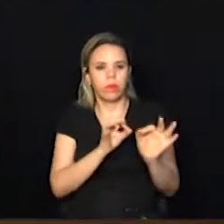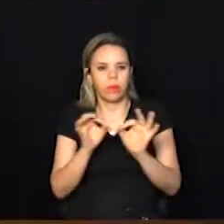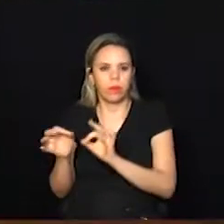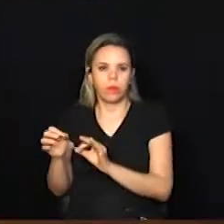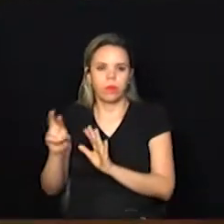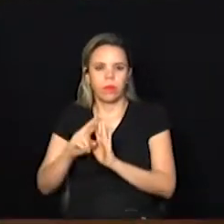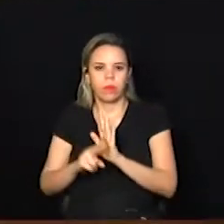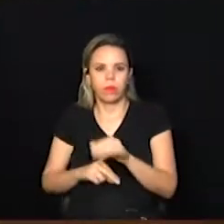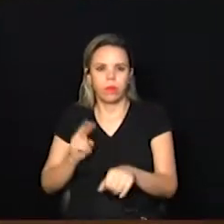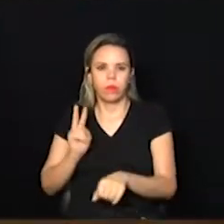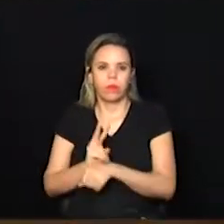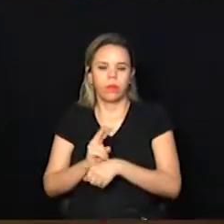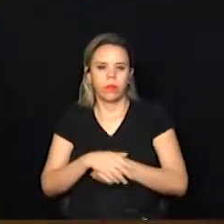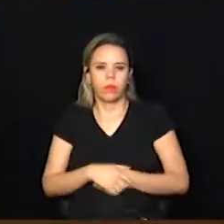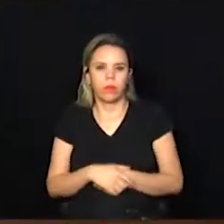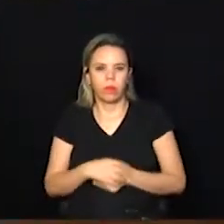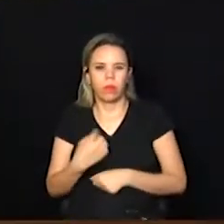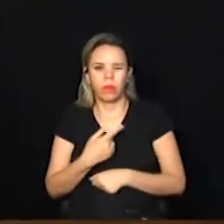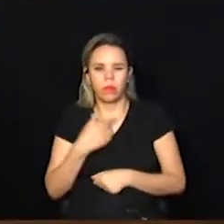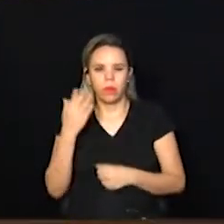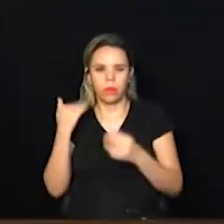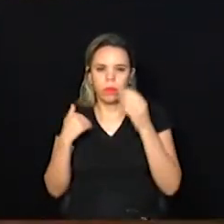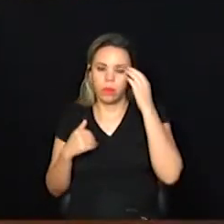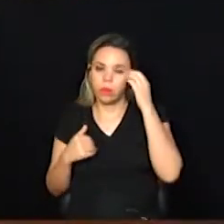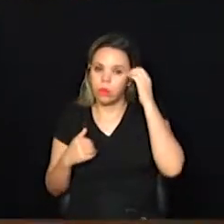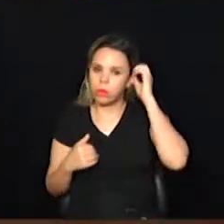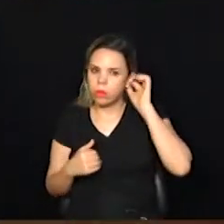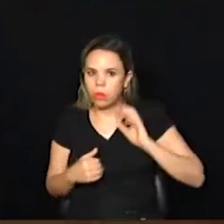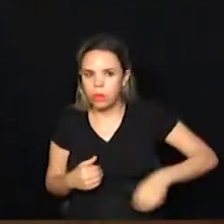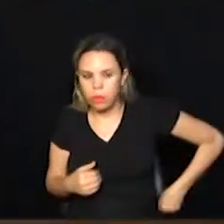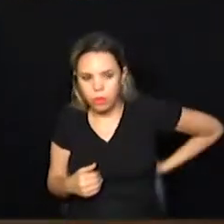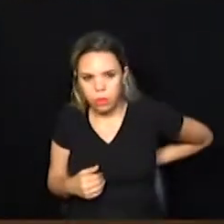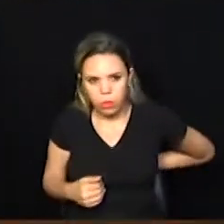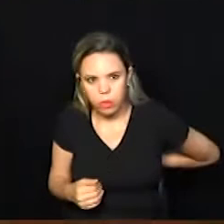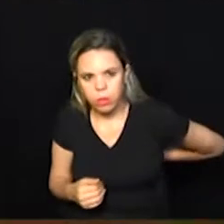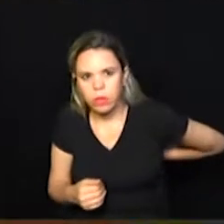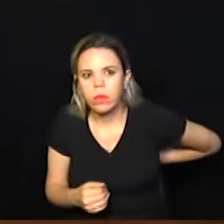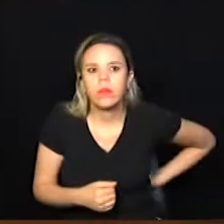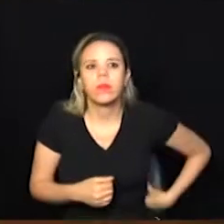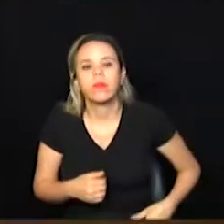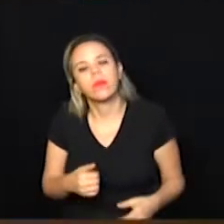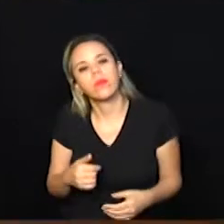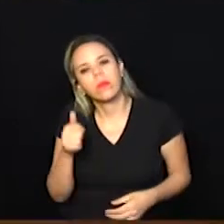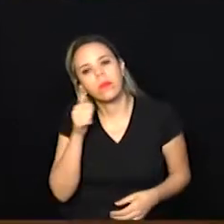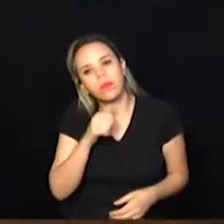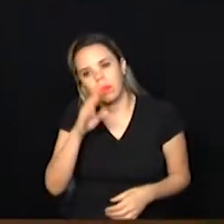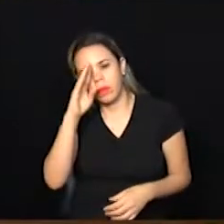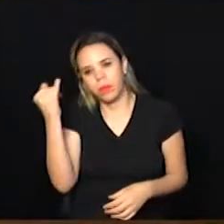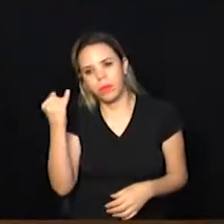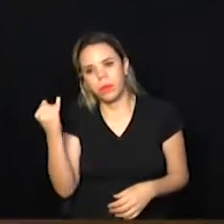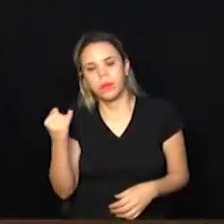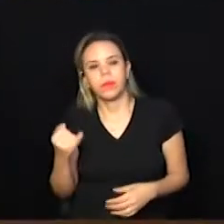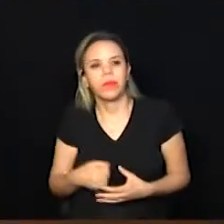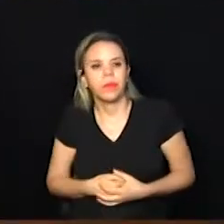medidas protetivas. A gente sabe que a medida protetiva ela é fundamental,